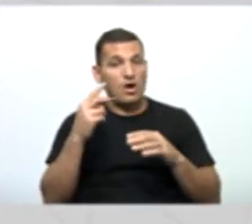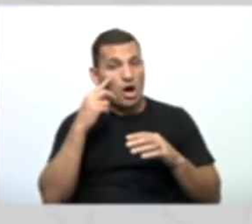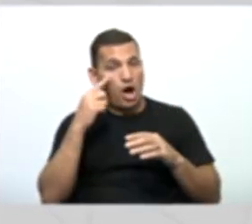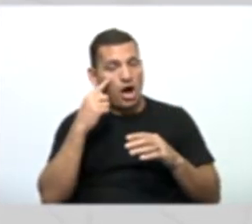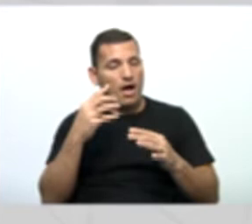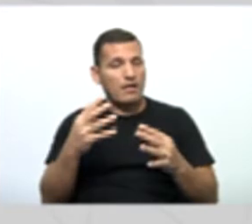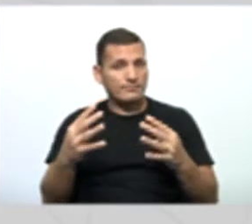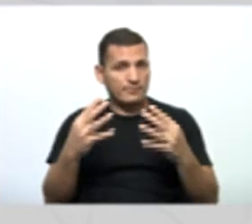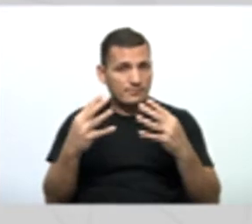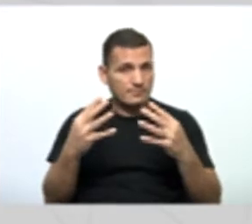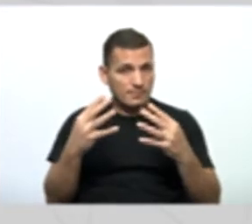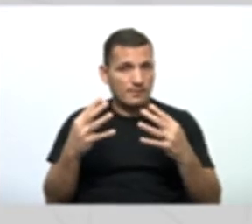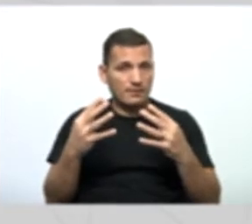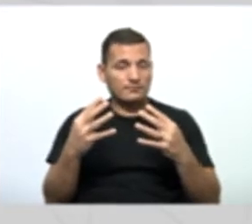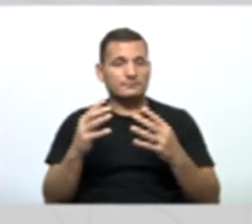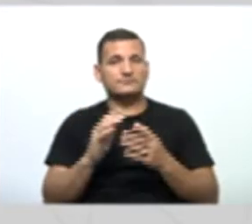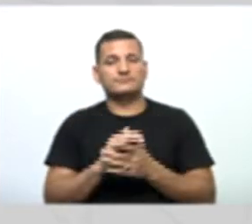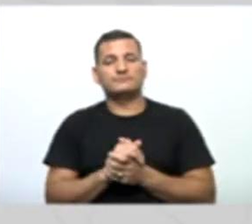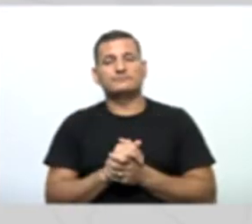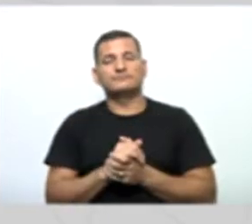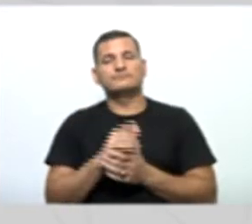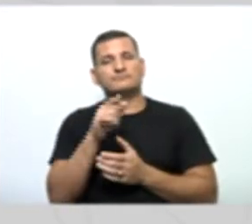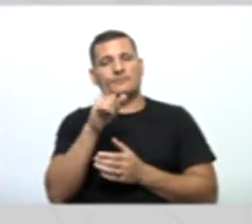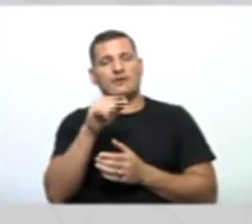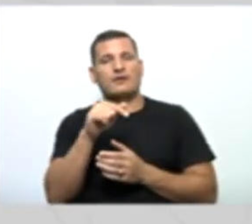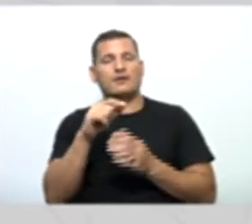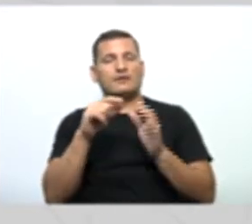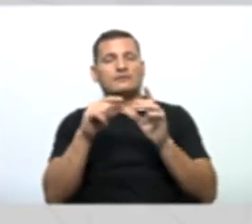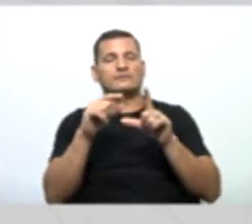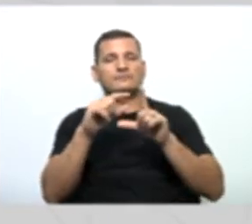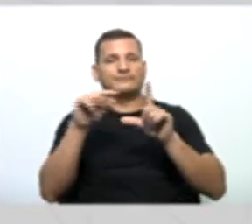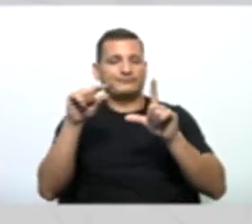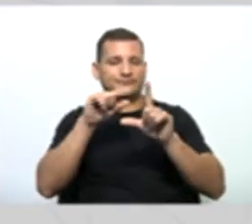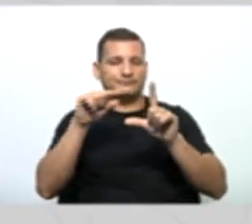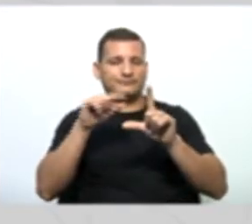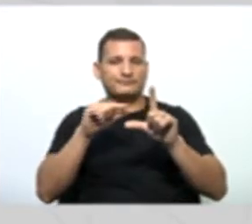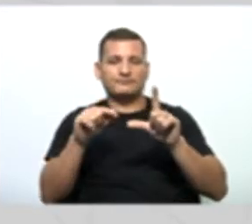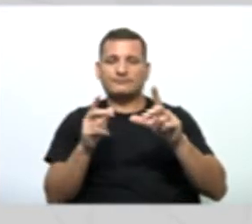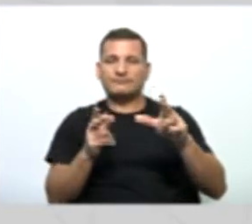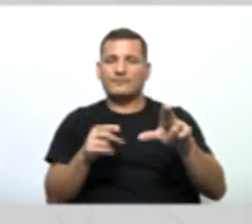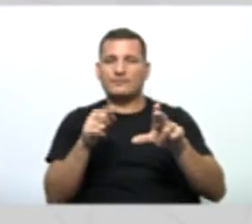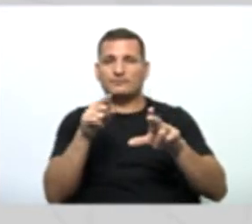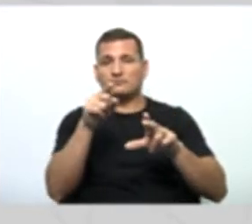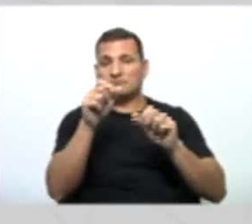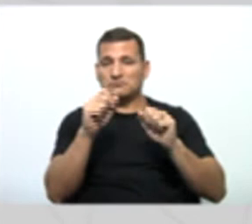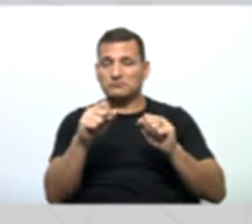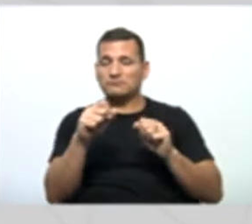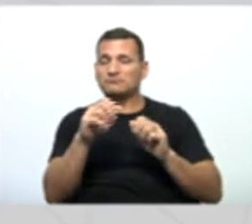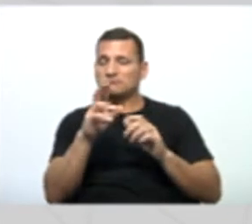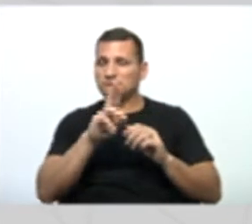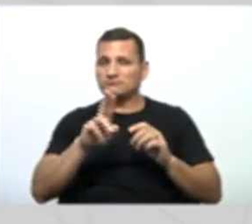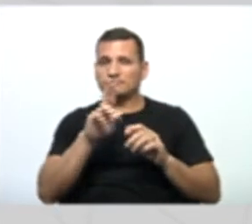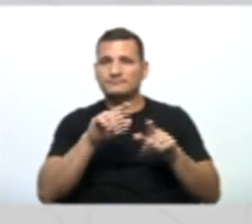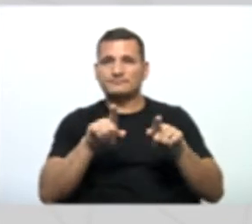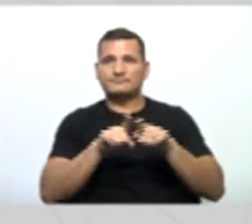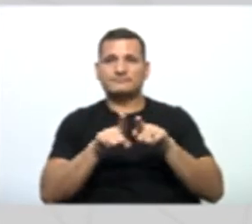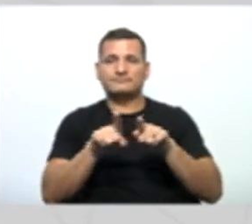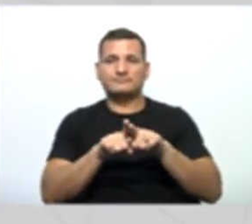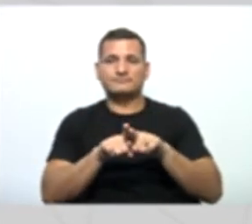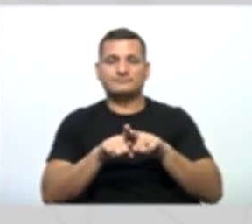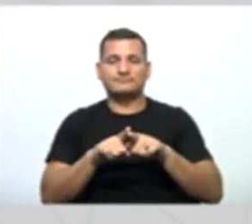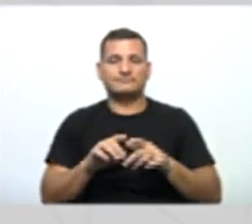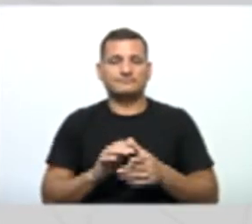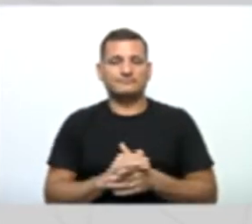Normalmente deixam nesse estilo de formatação, nesse estilo de contraste que você também pode utilizar. Mas